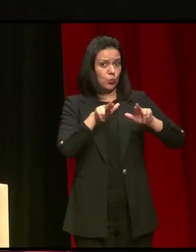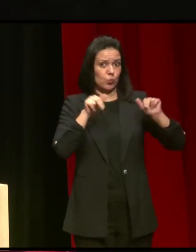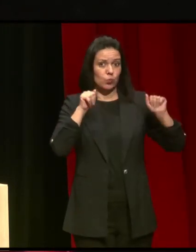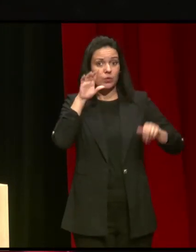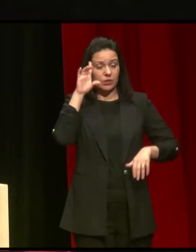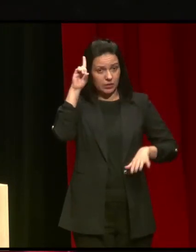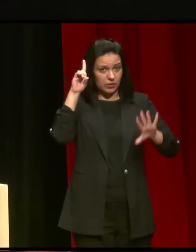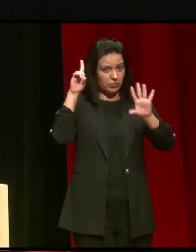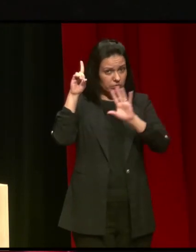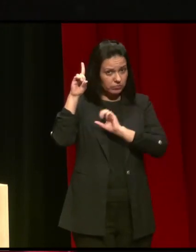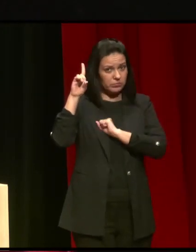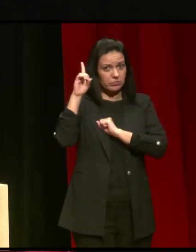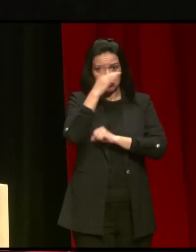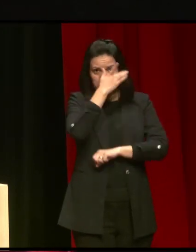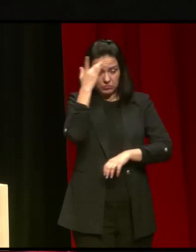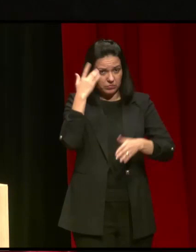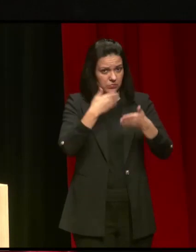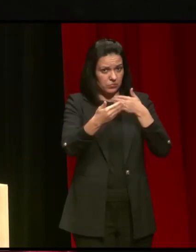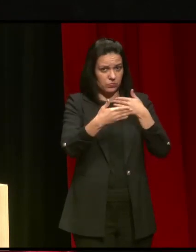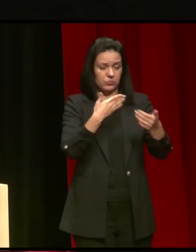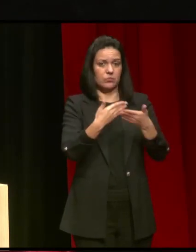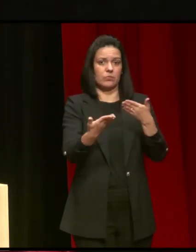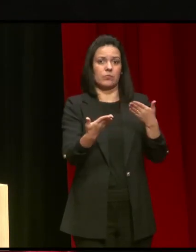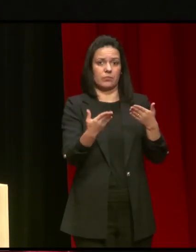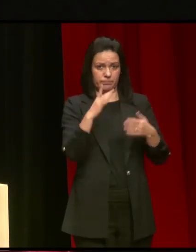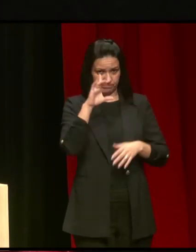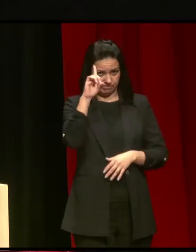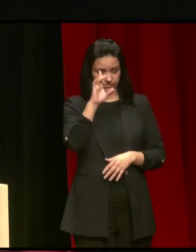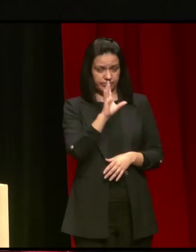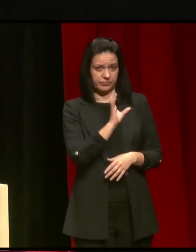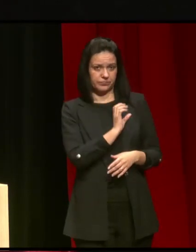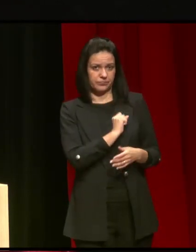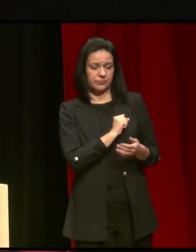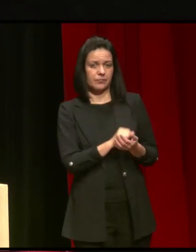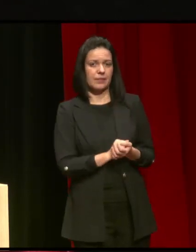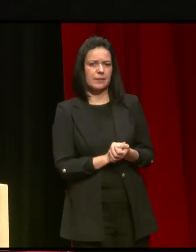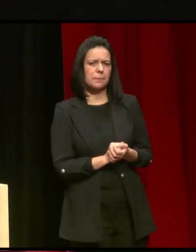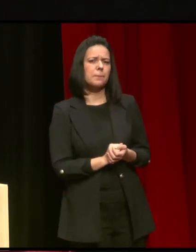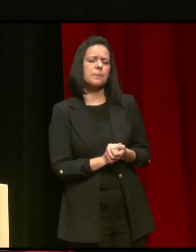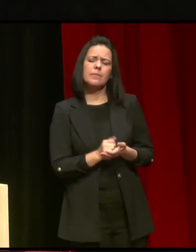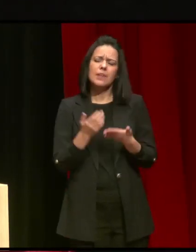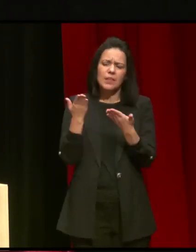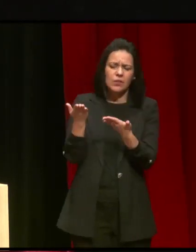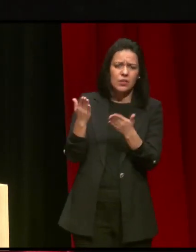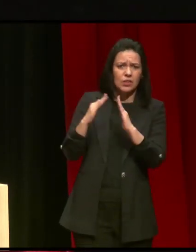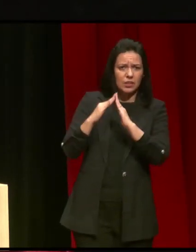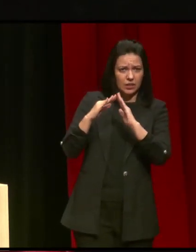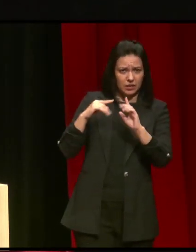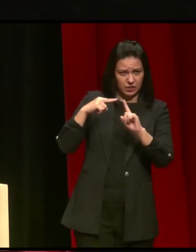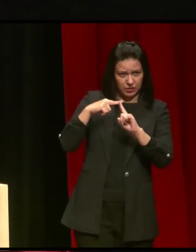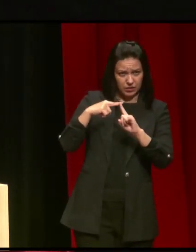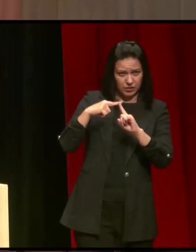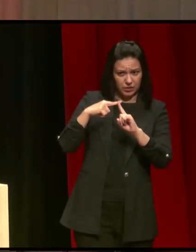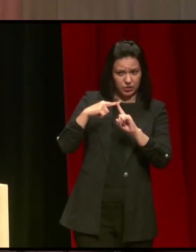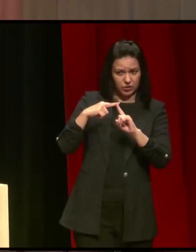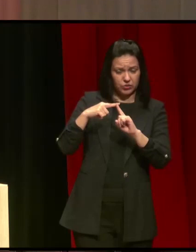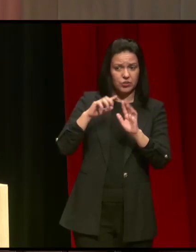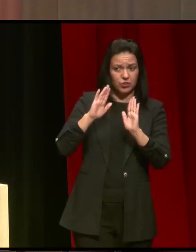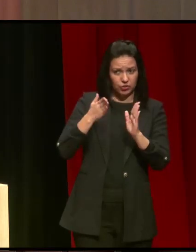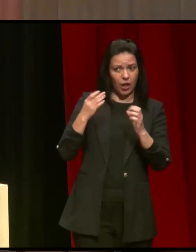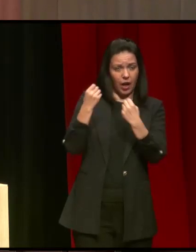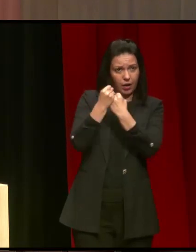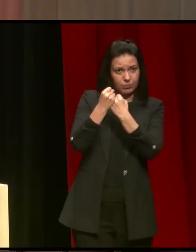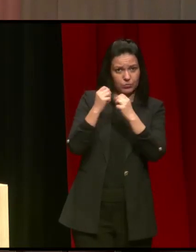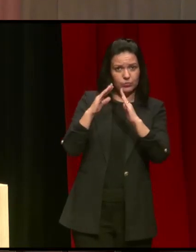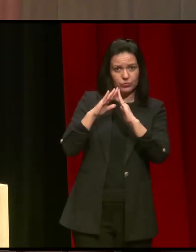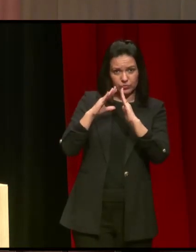de qualquer forma a qualquer pessoa. E você já estava indo para a igreja e a igreja, sim, colaborou com isso? Como é que